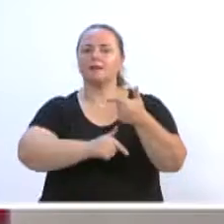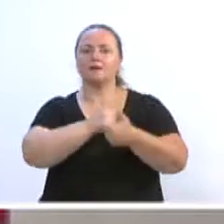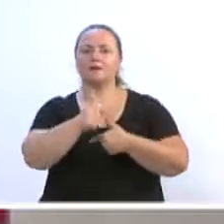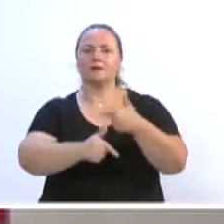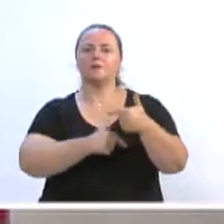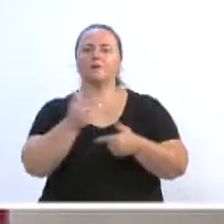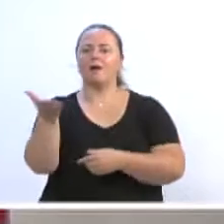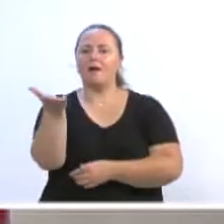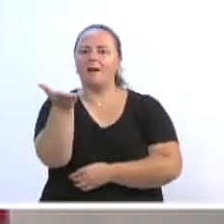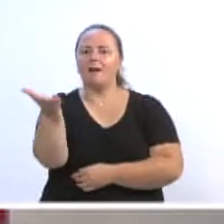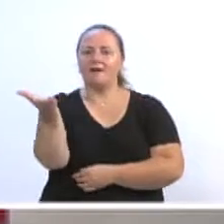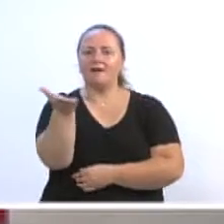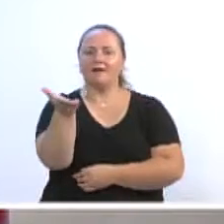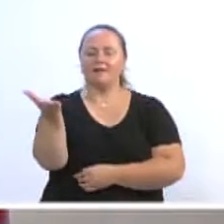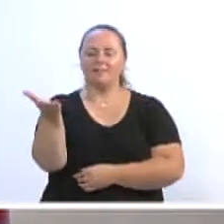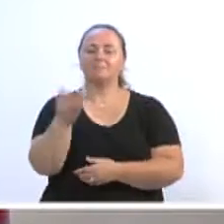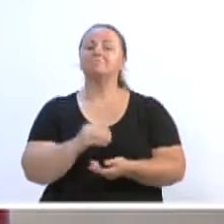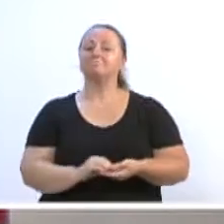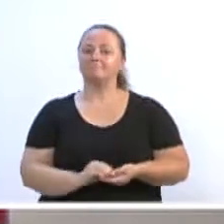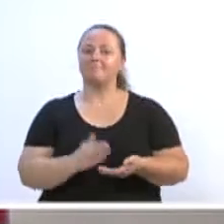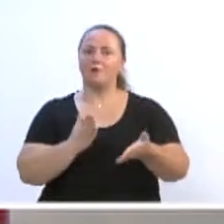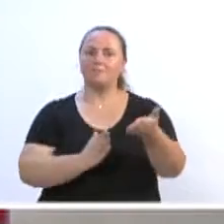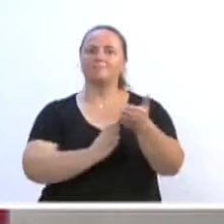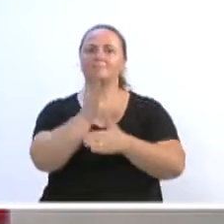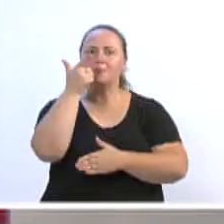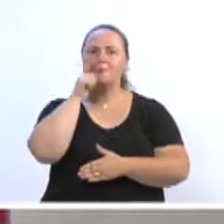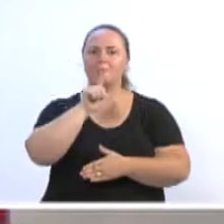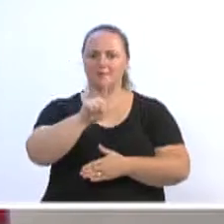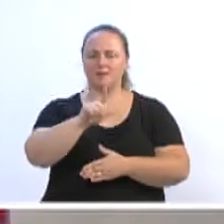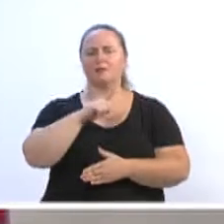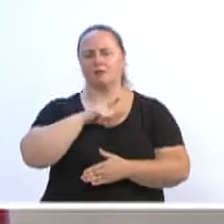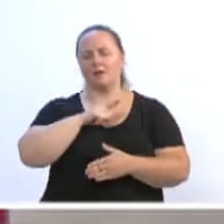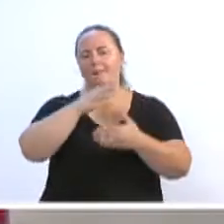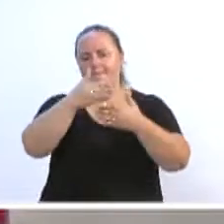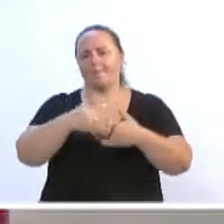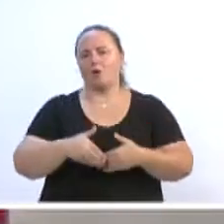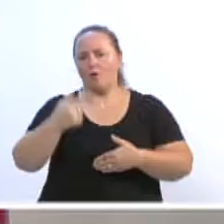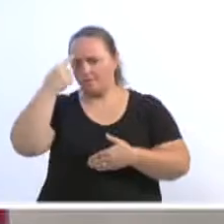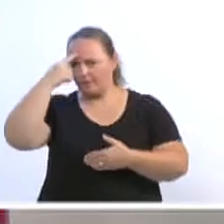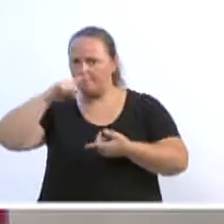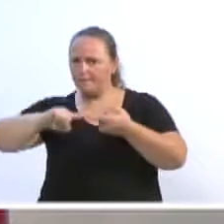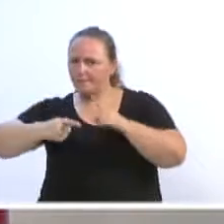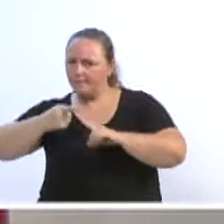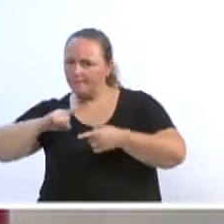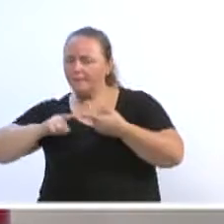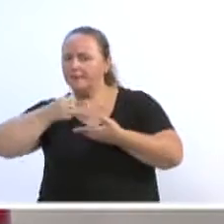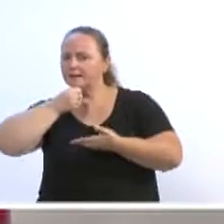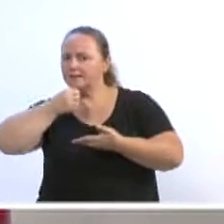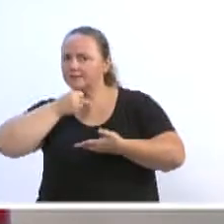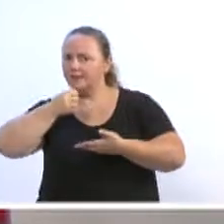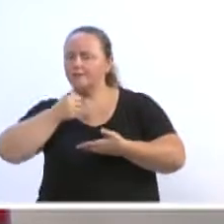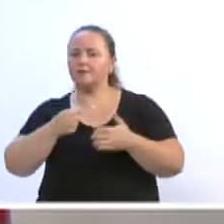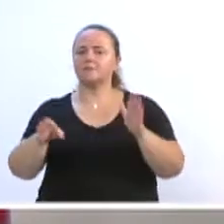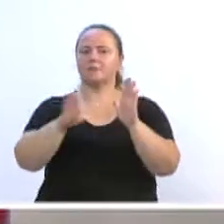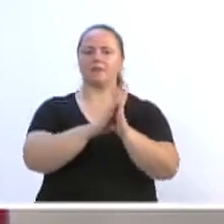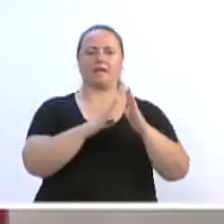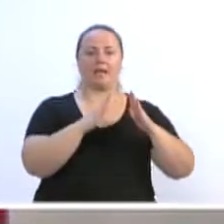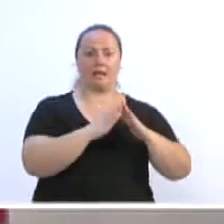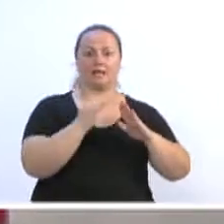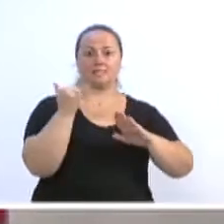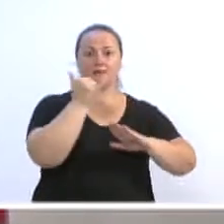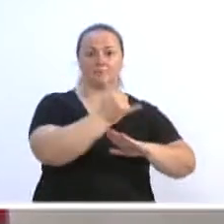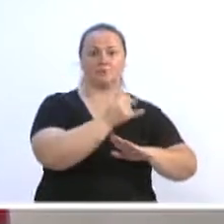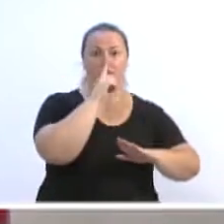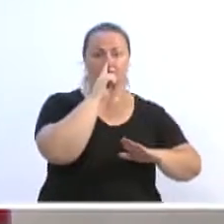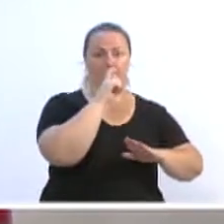empregos. E ele passou no programa Entra 21, que tem uma prova de lógica e uma entrevista, e ele chegou em casa e falou para os pais